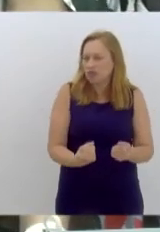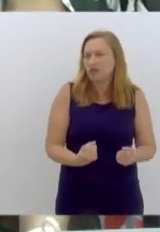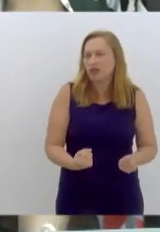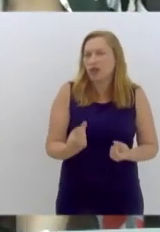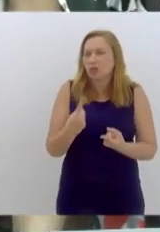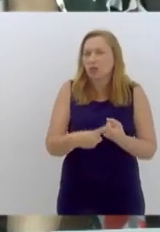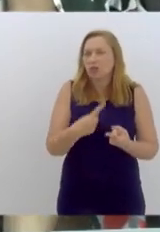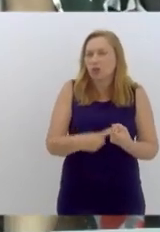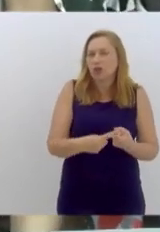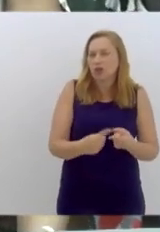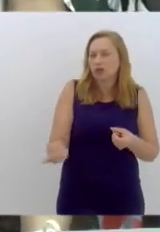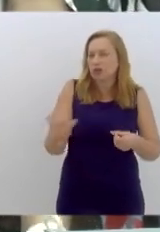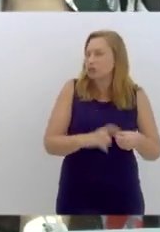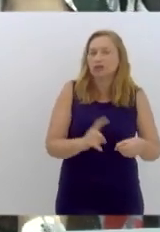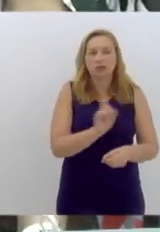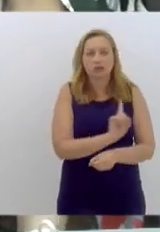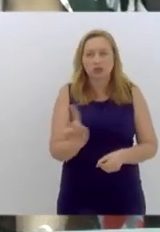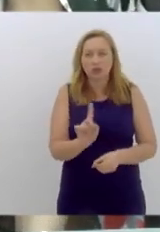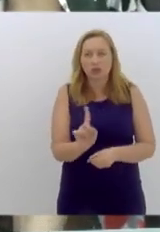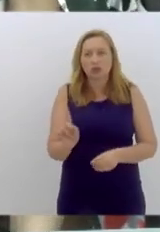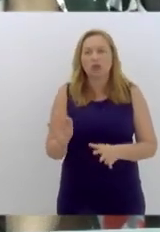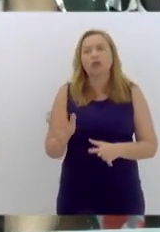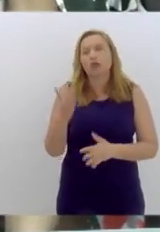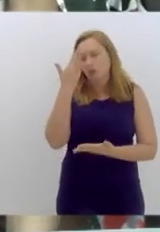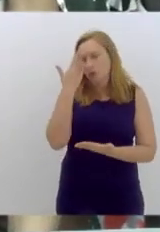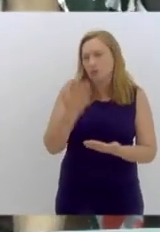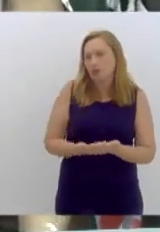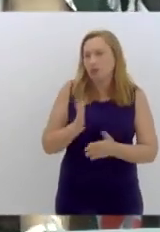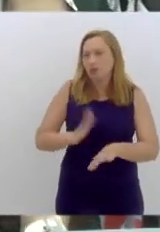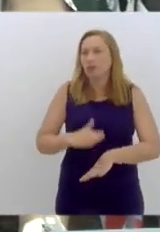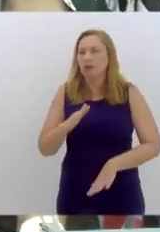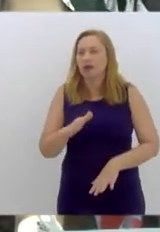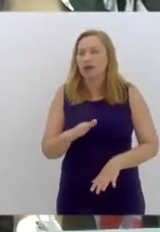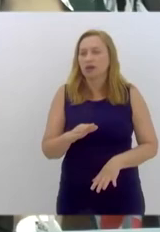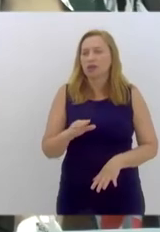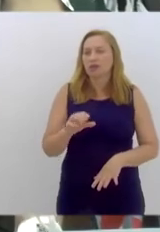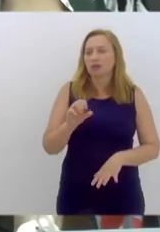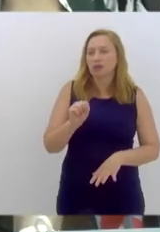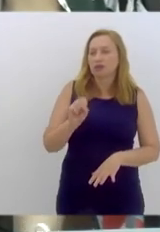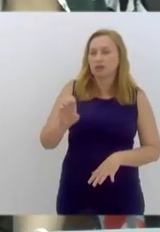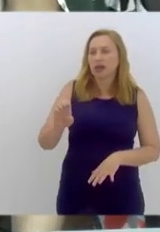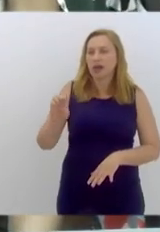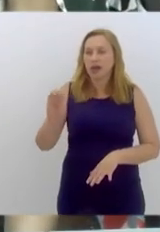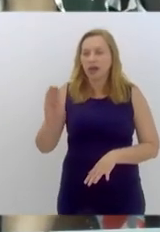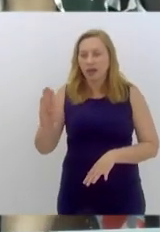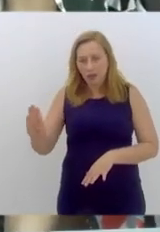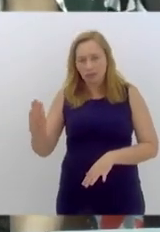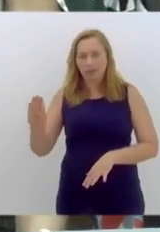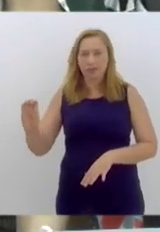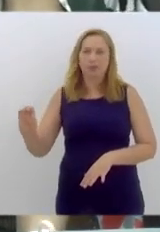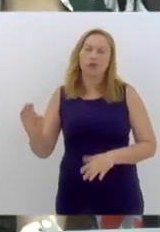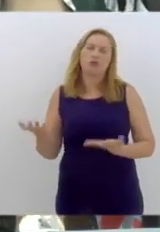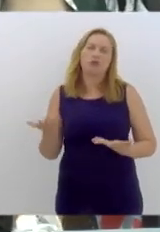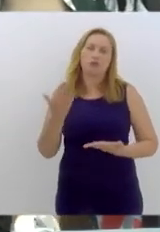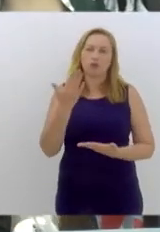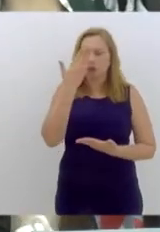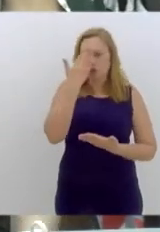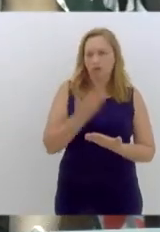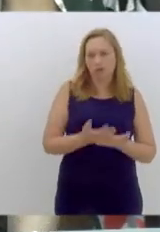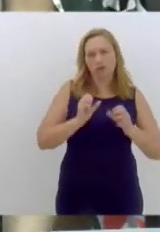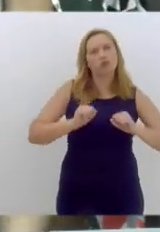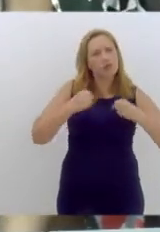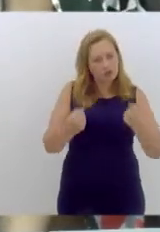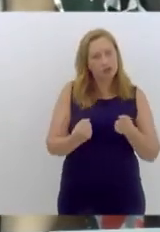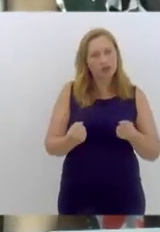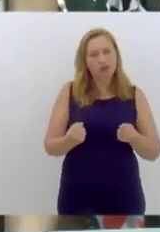porque tem que voltar. Não, eu até confio mais no instrumento SAEB, sendo bem sincero. Confio e defendo que